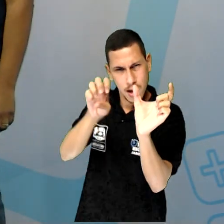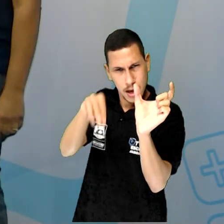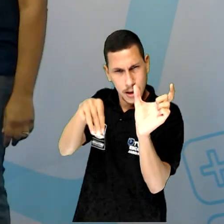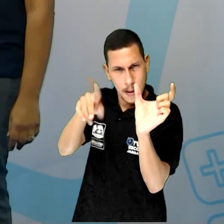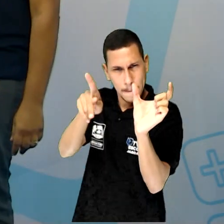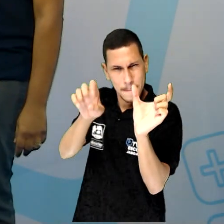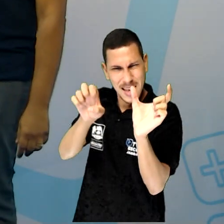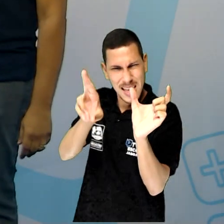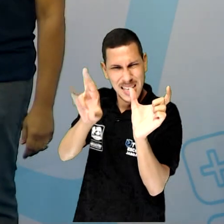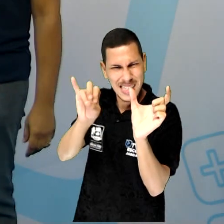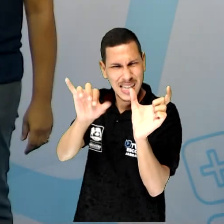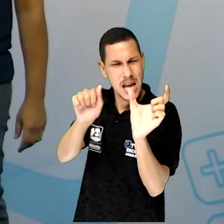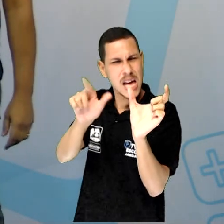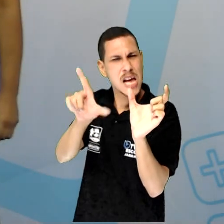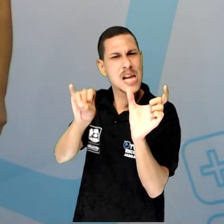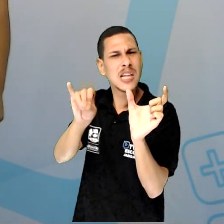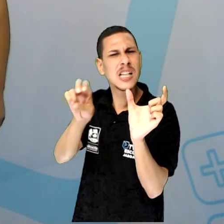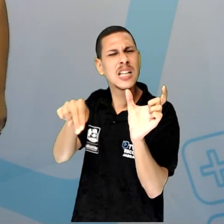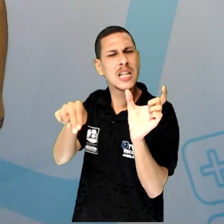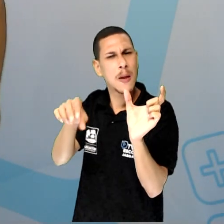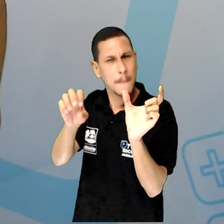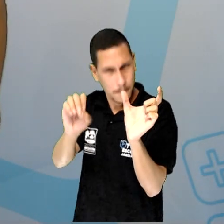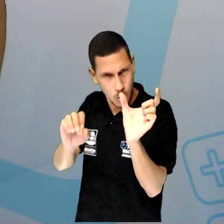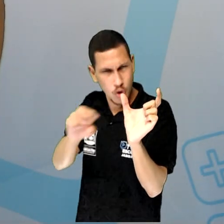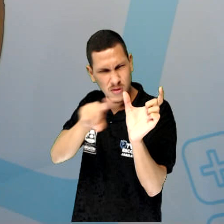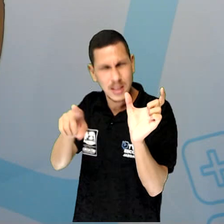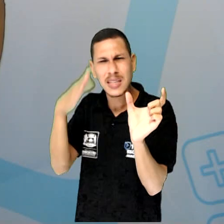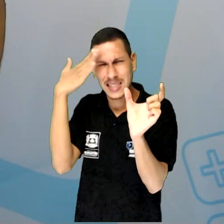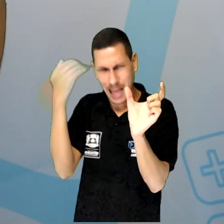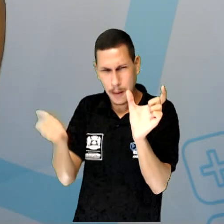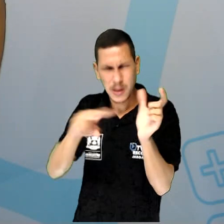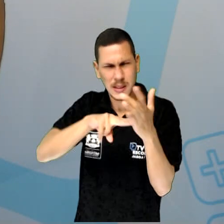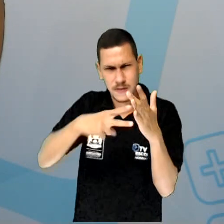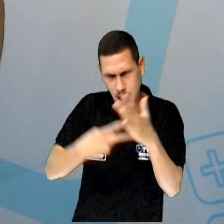você sabe o significado da expressão imperialismo?